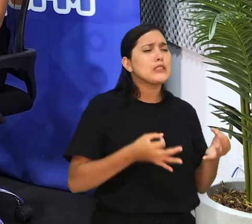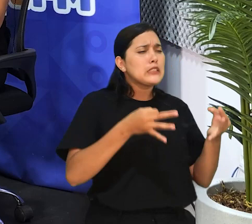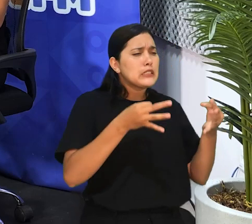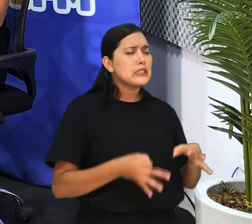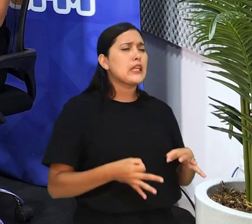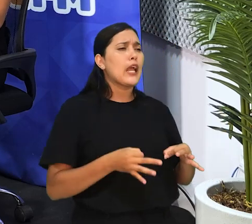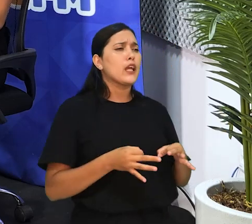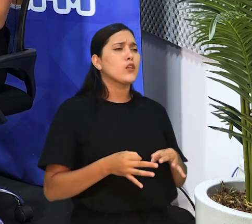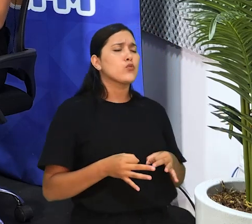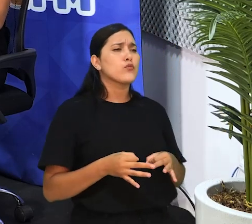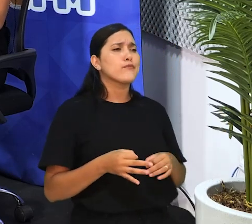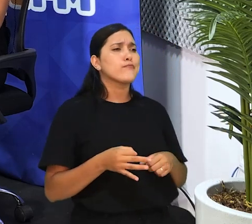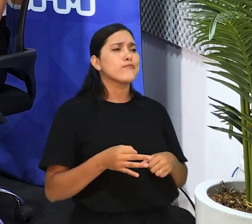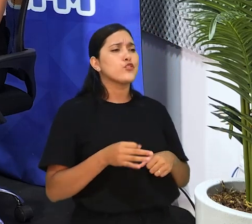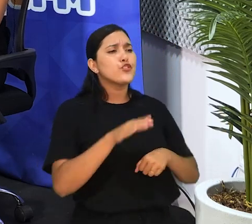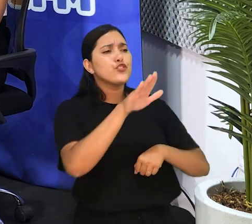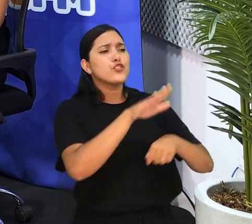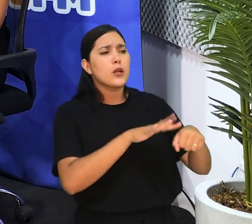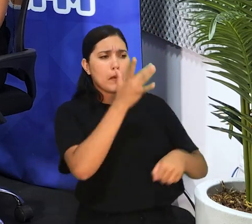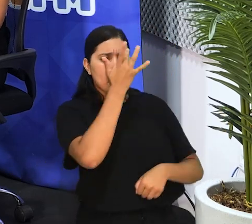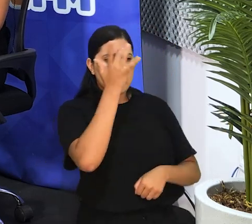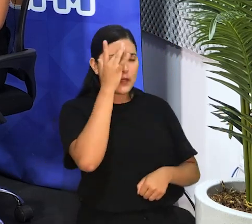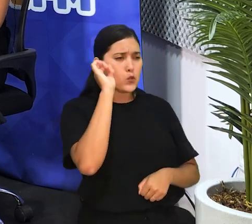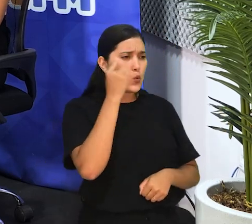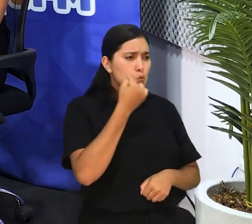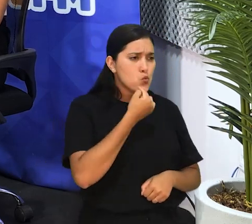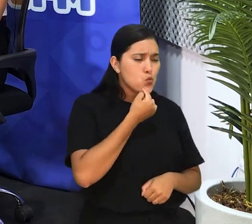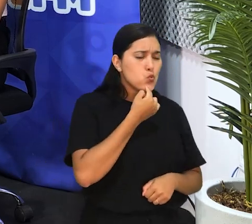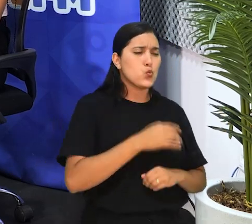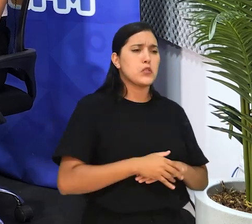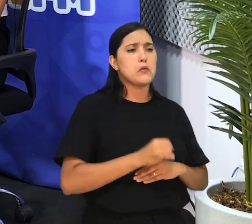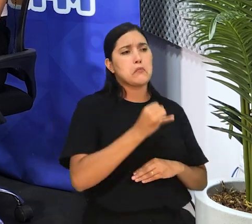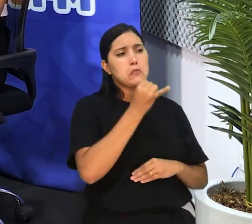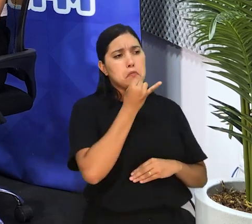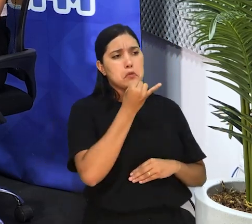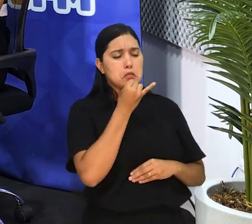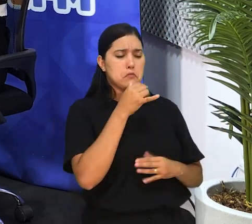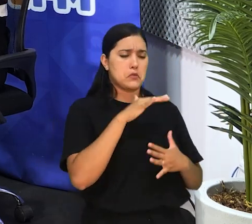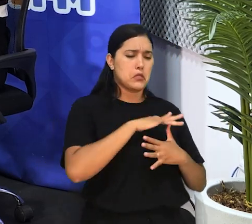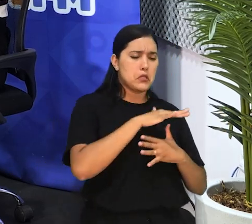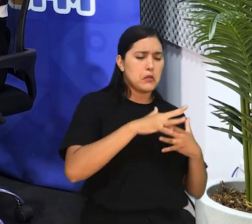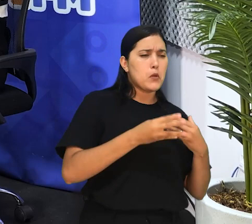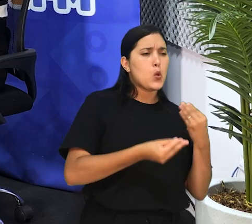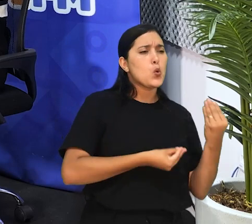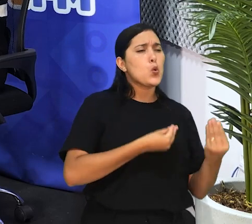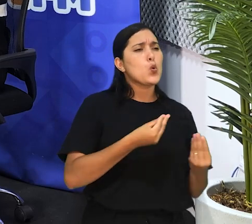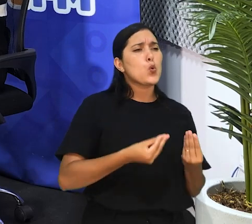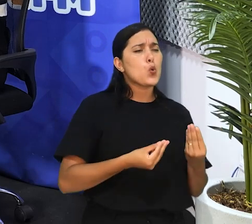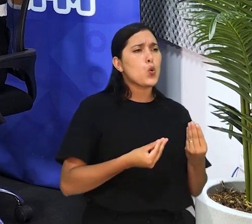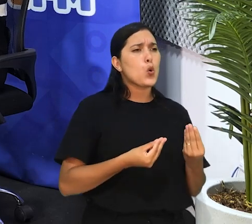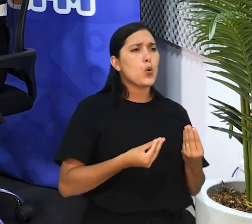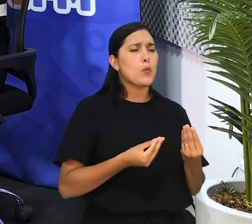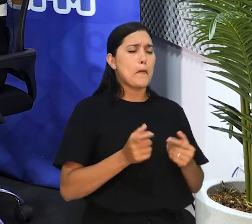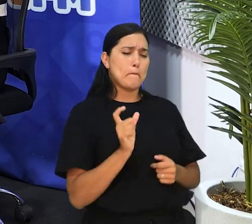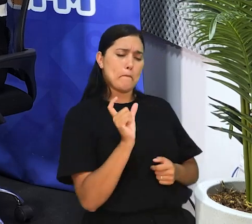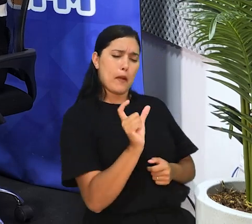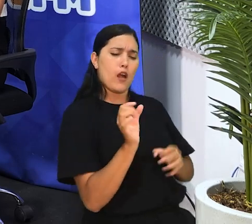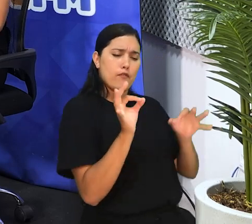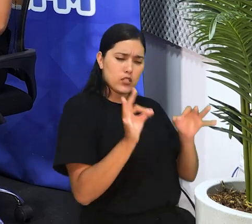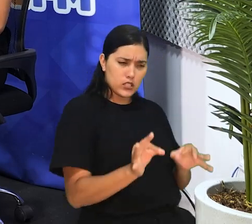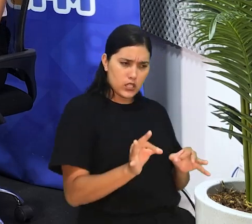adequada de chamar, né, a comunidade surda em relação a Libras, assim, qual seria